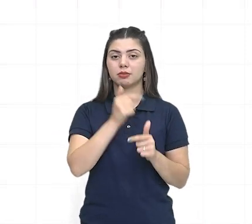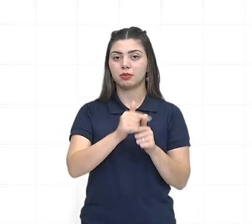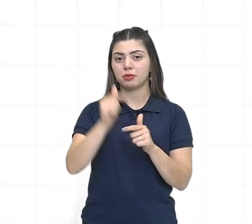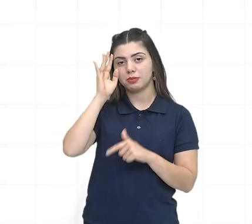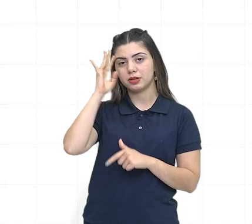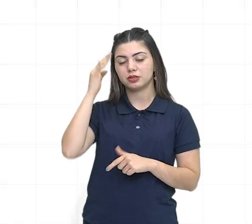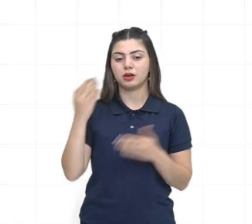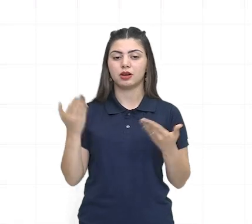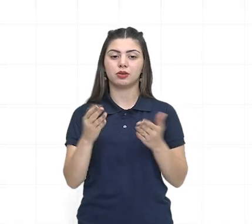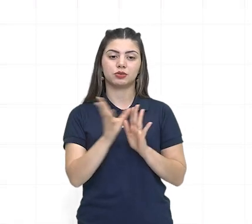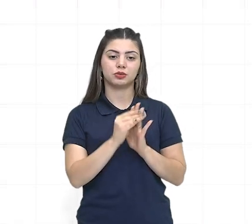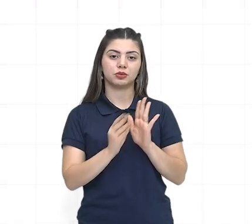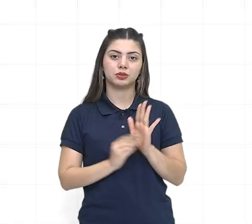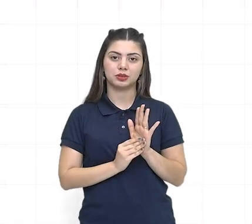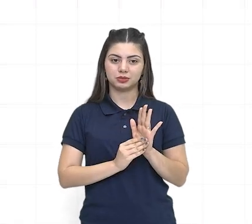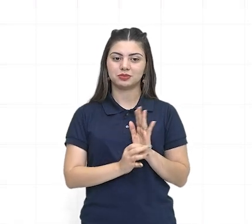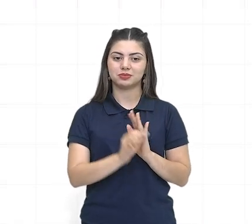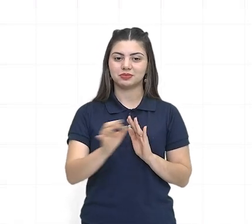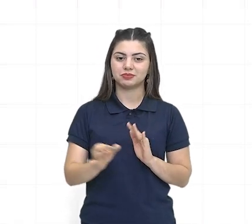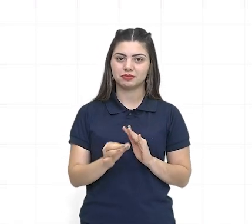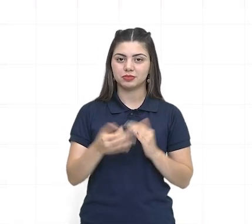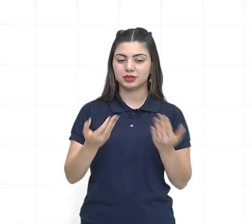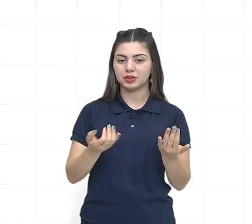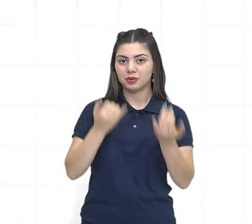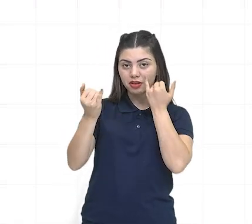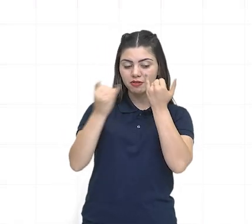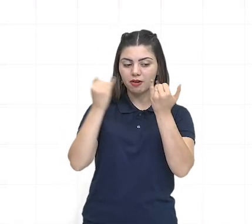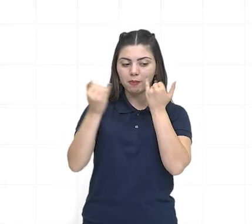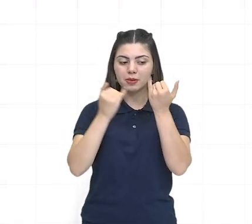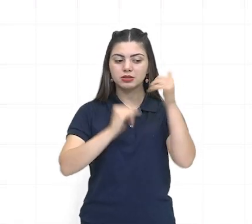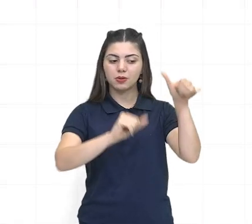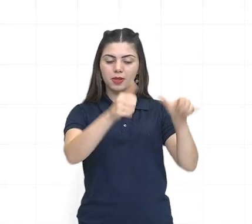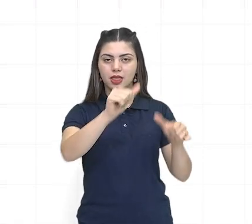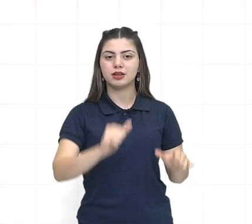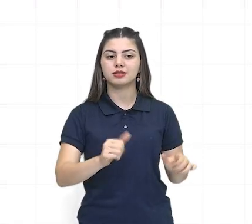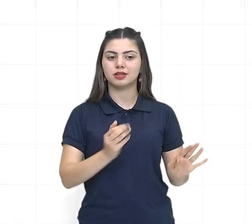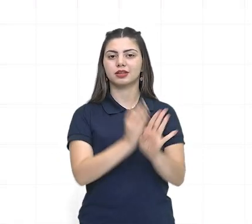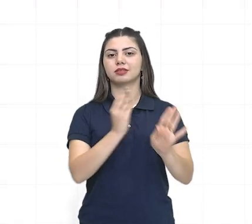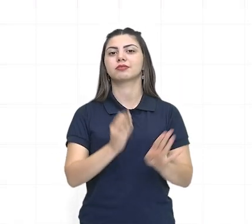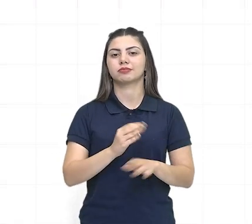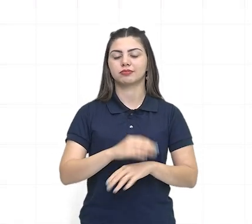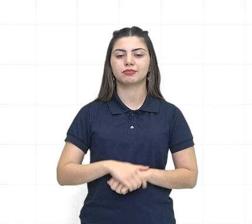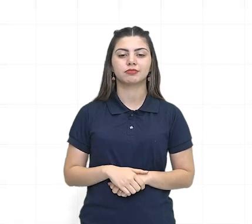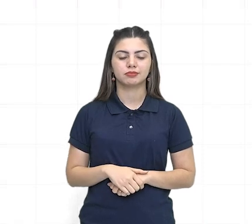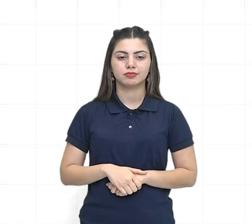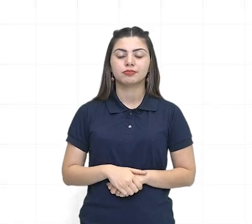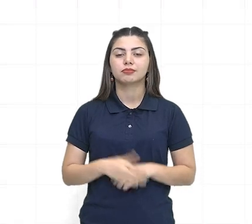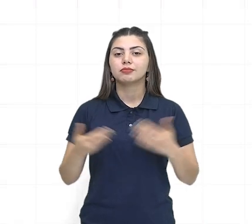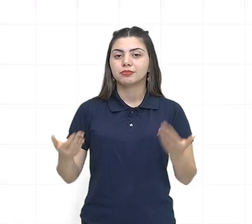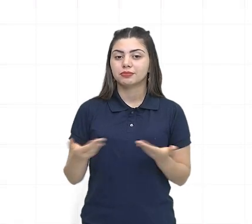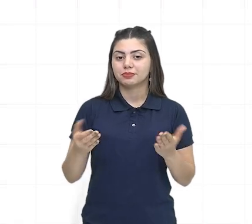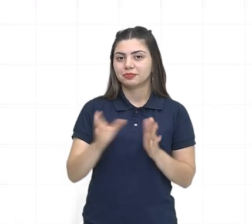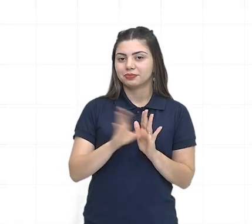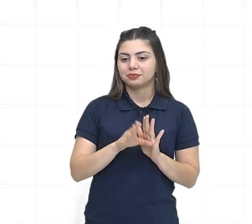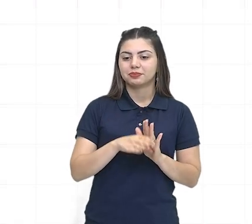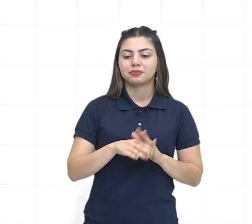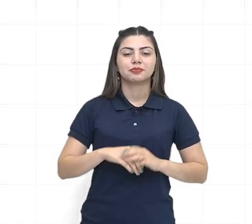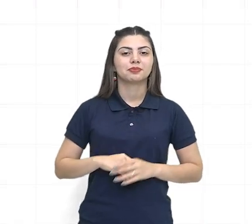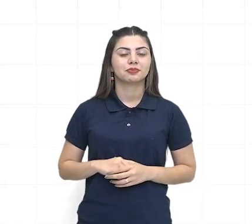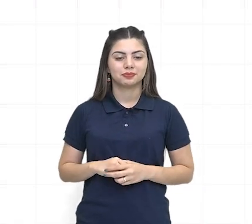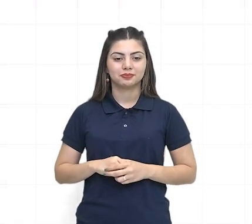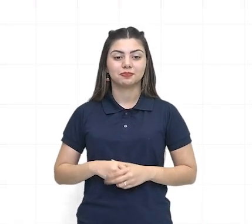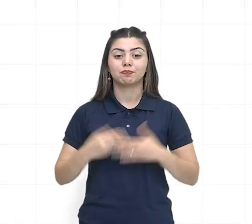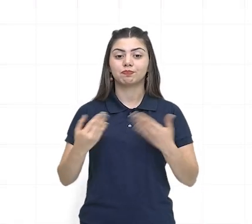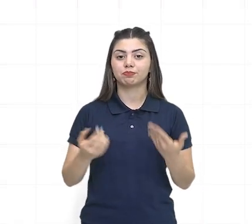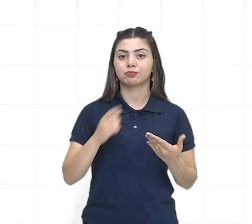desse conteúdo que se chama tratamento da informação. Então tá, a definição,